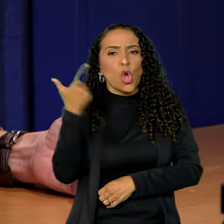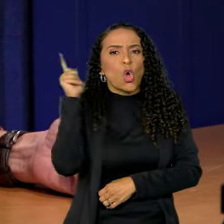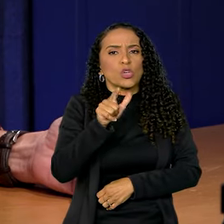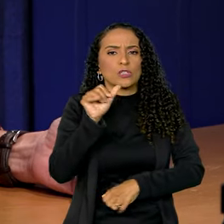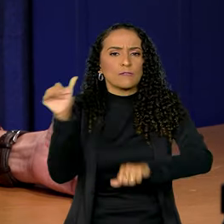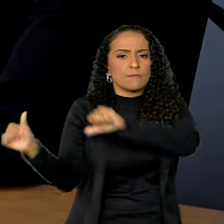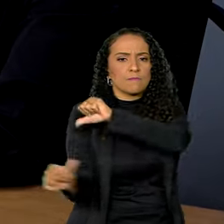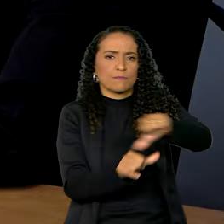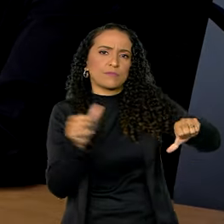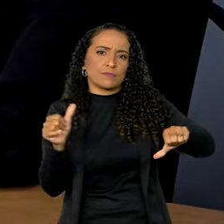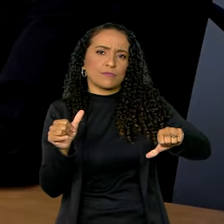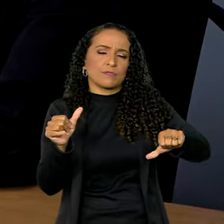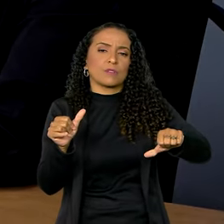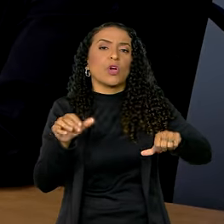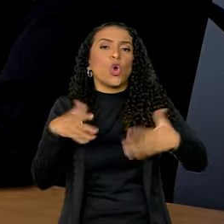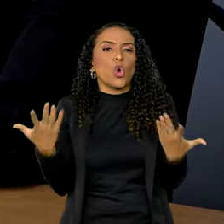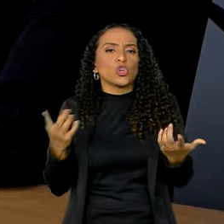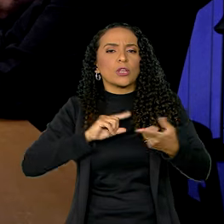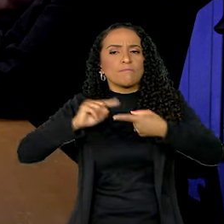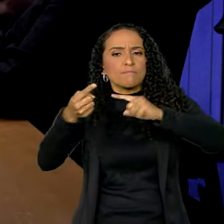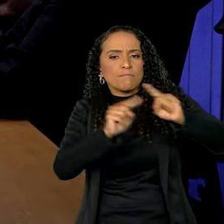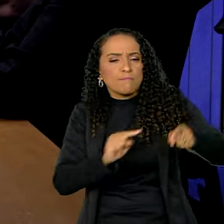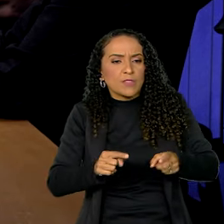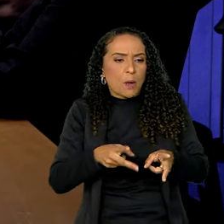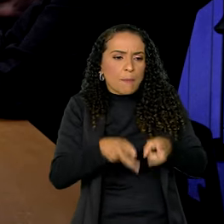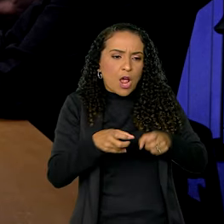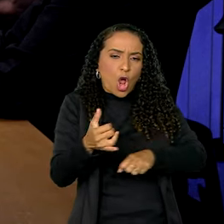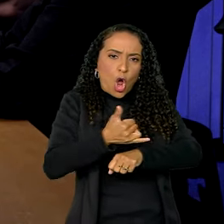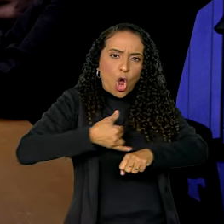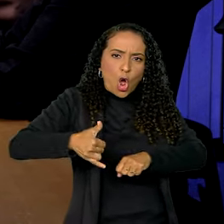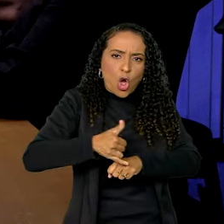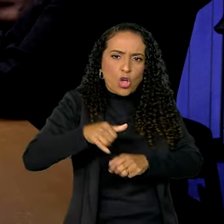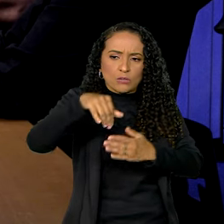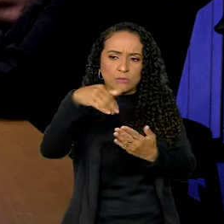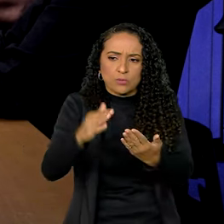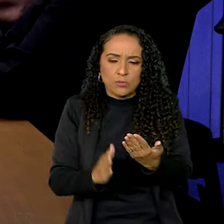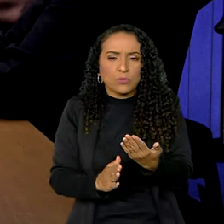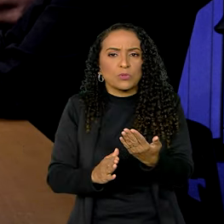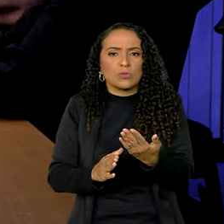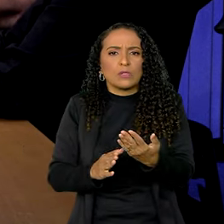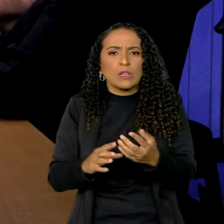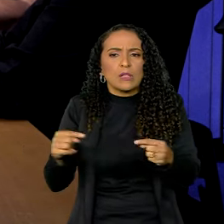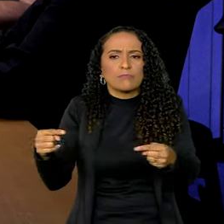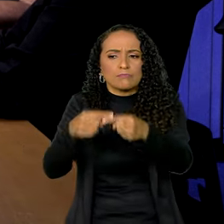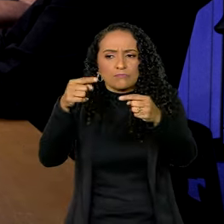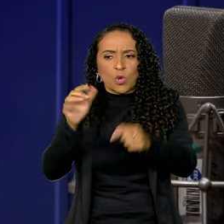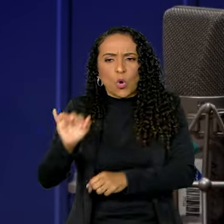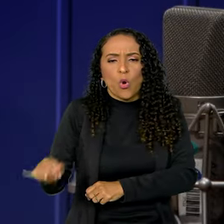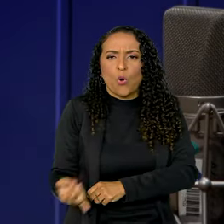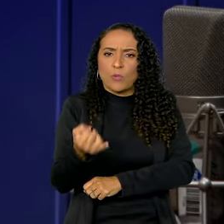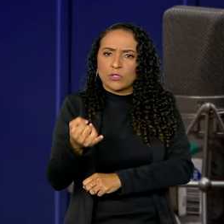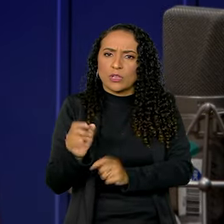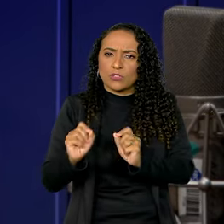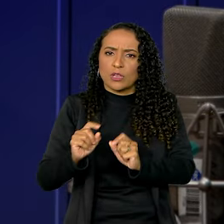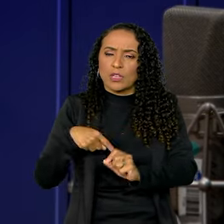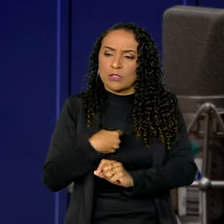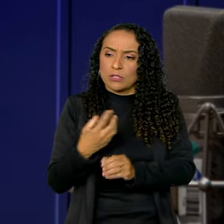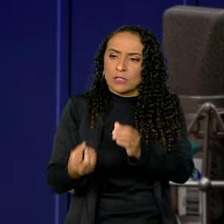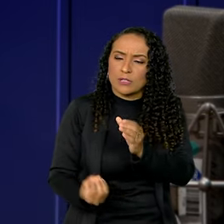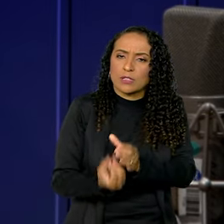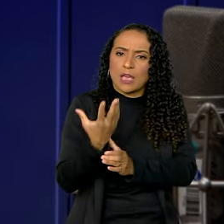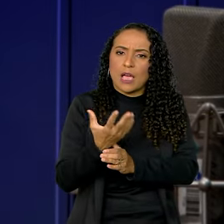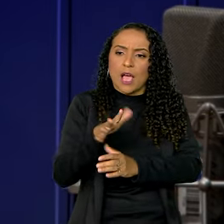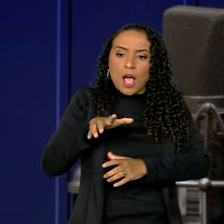fazer essa mudança Então hoje a gente tem uma discussão sobre exploração de óleo na margem Equatorial associada também a grandes oportunidades da gente